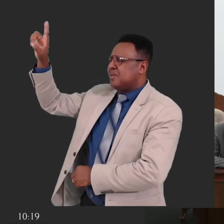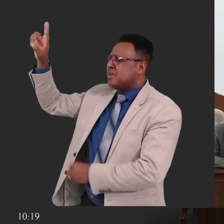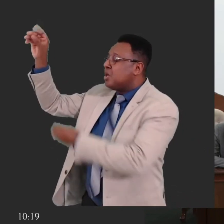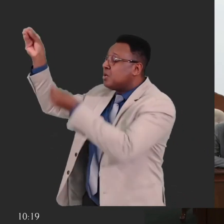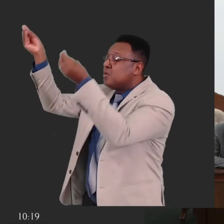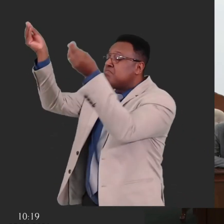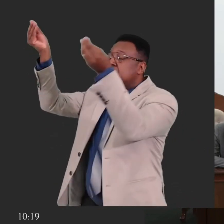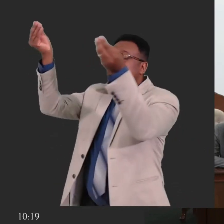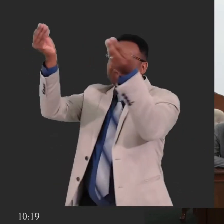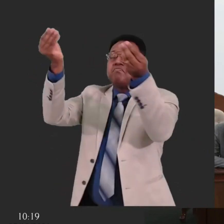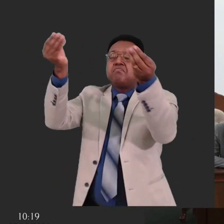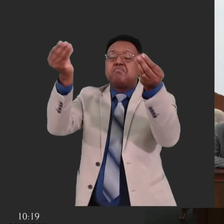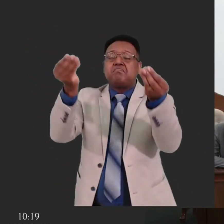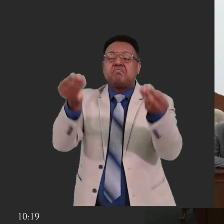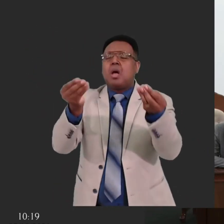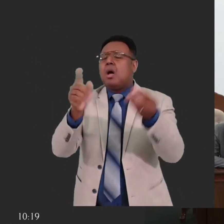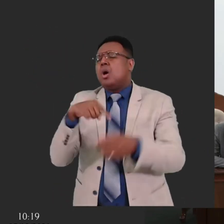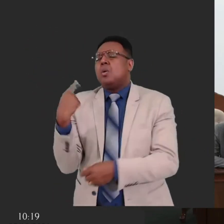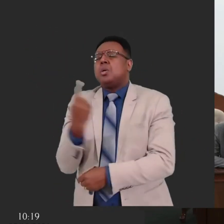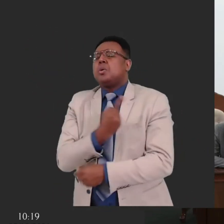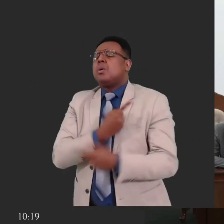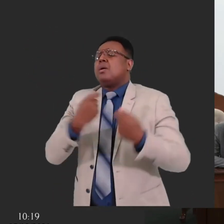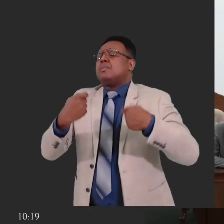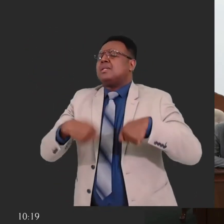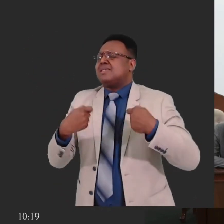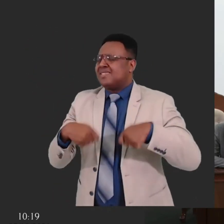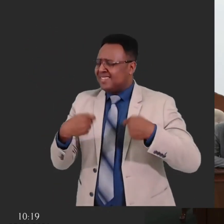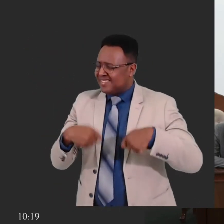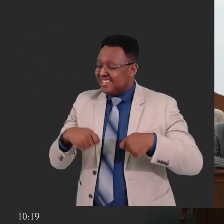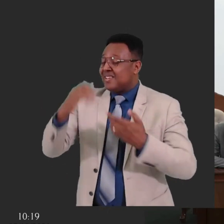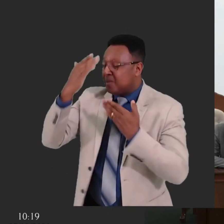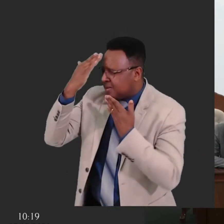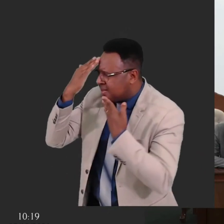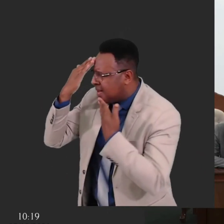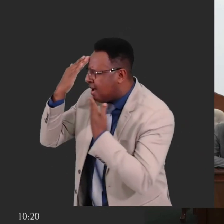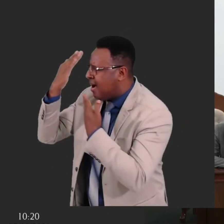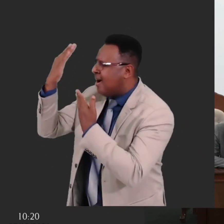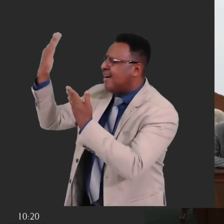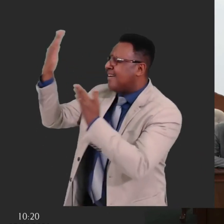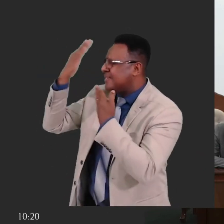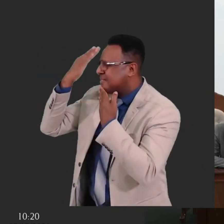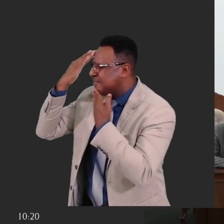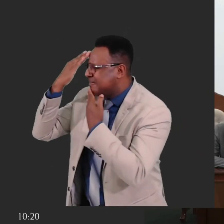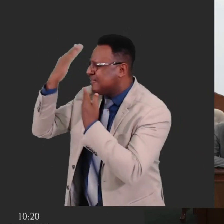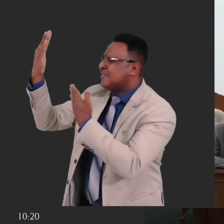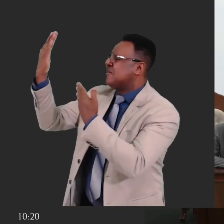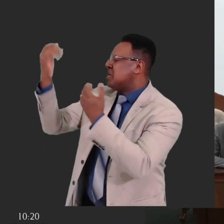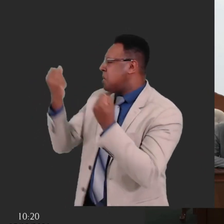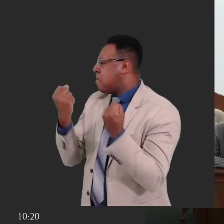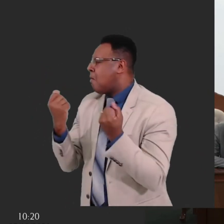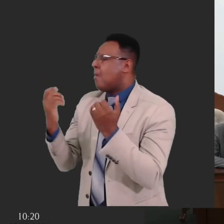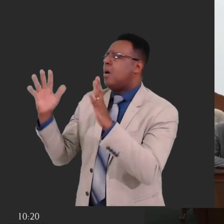teu povo. As bocas do teu povo te glorificará. Glória ao teu